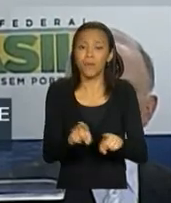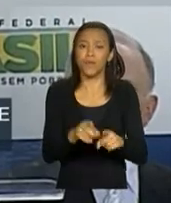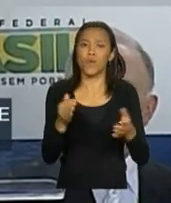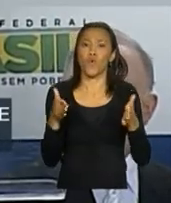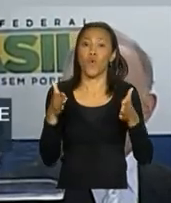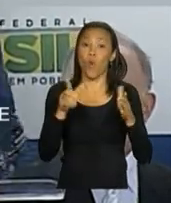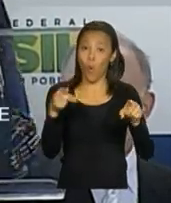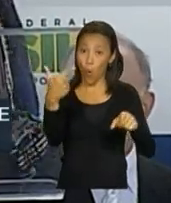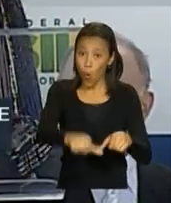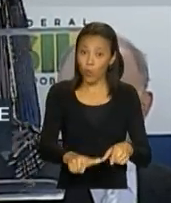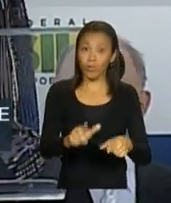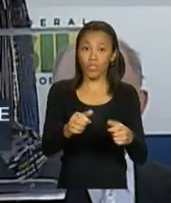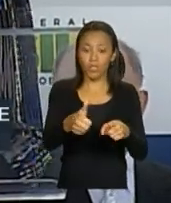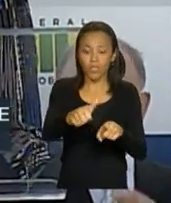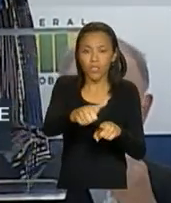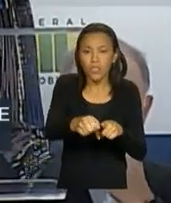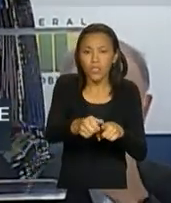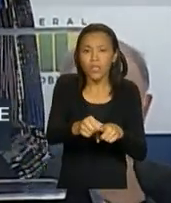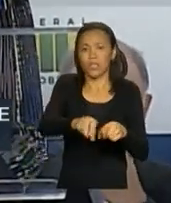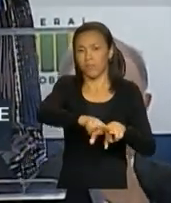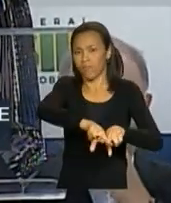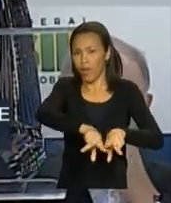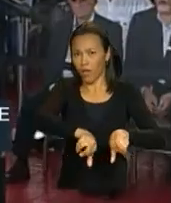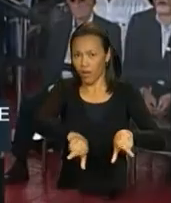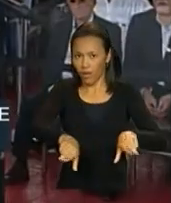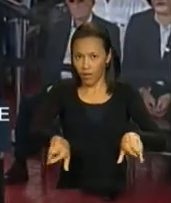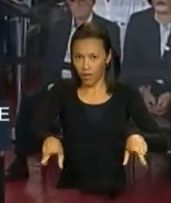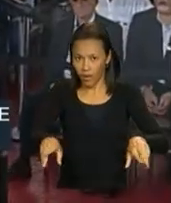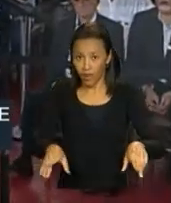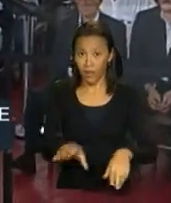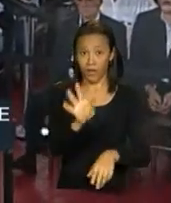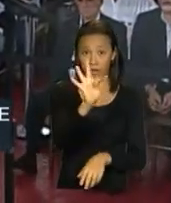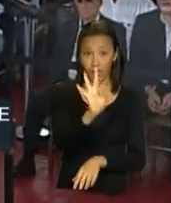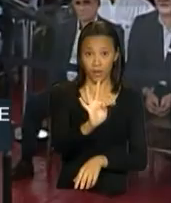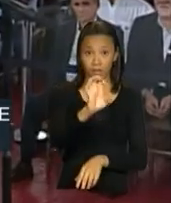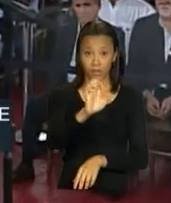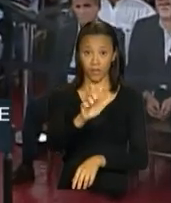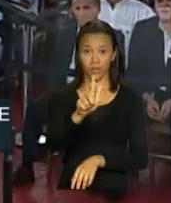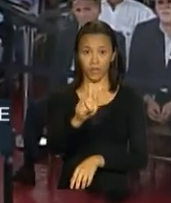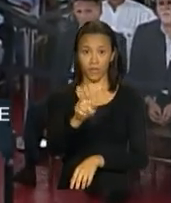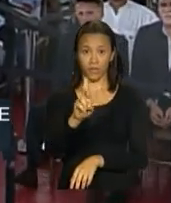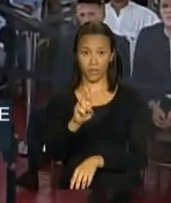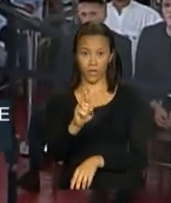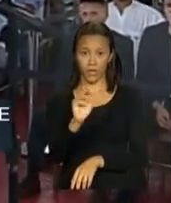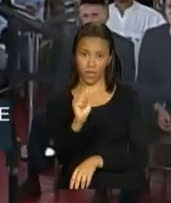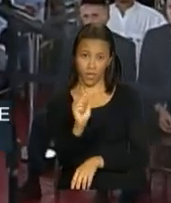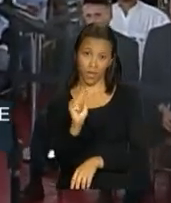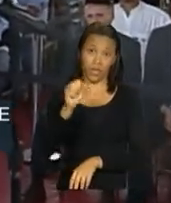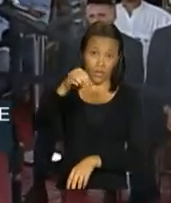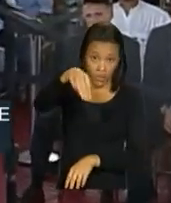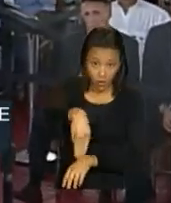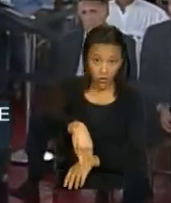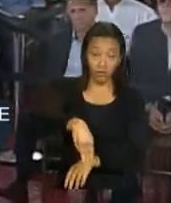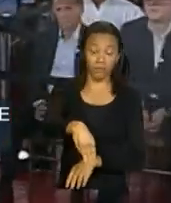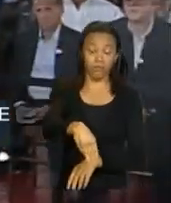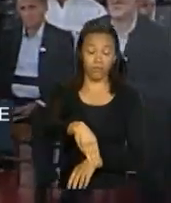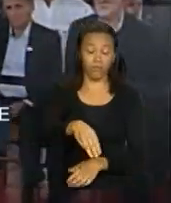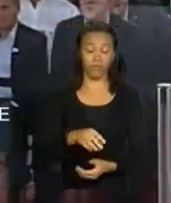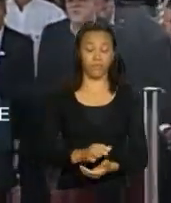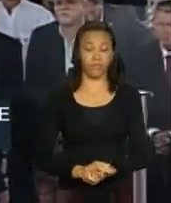grãos é o chamado de Grand terminal de grãos uma Maranhense